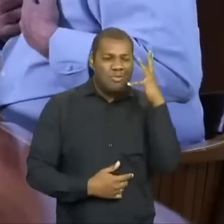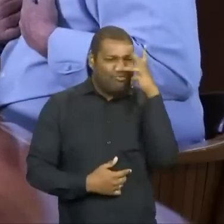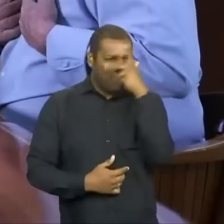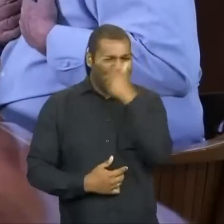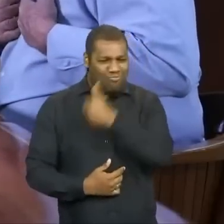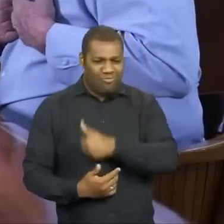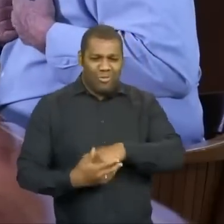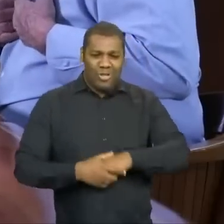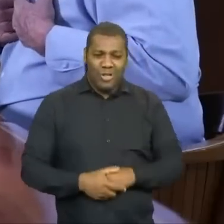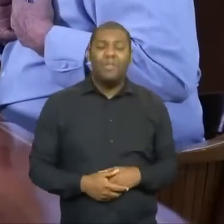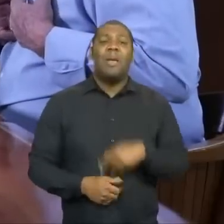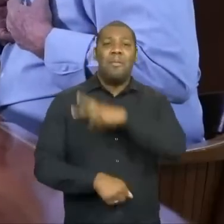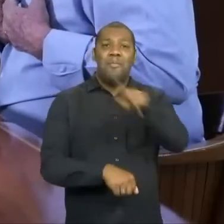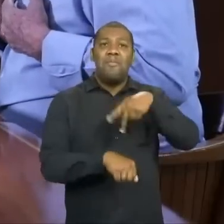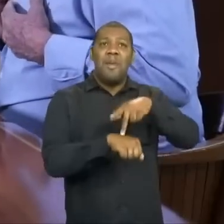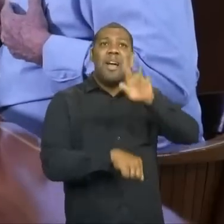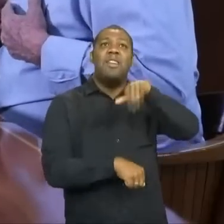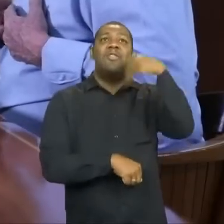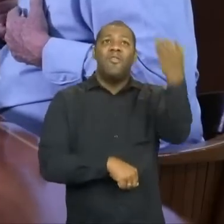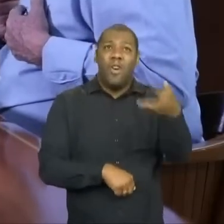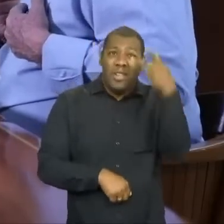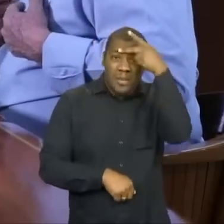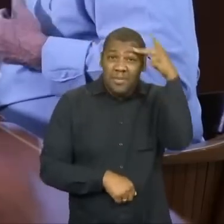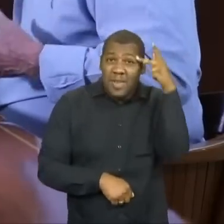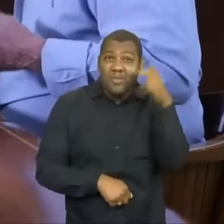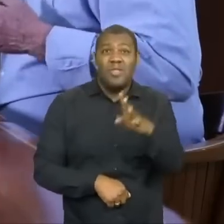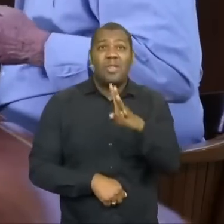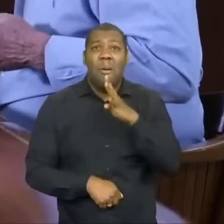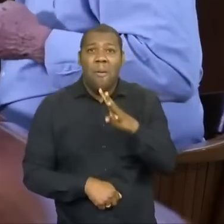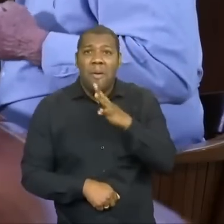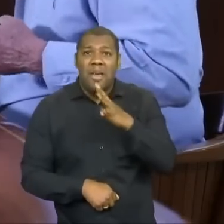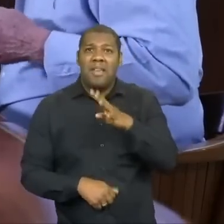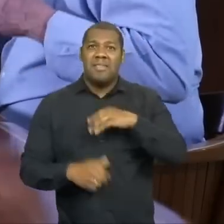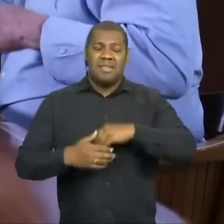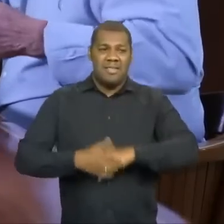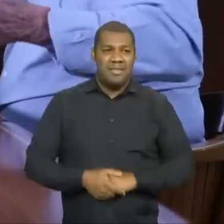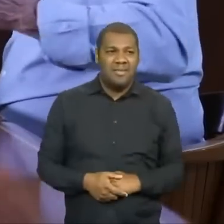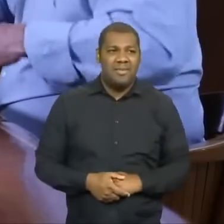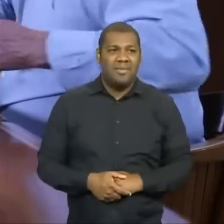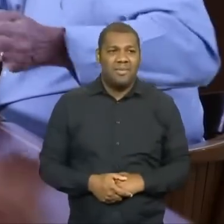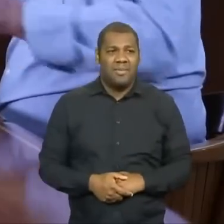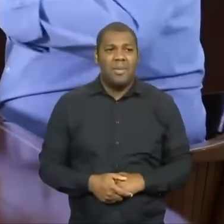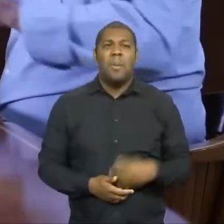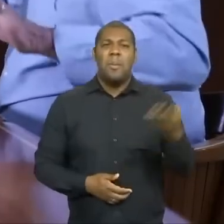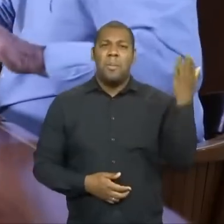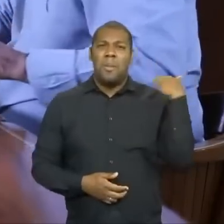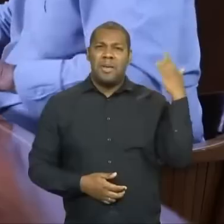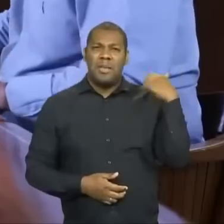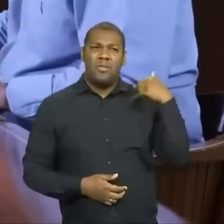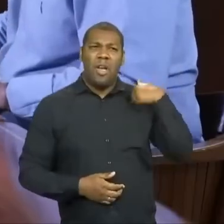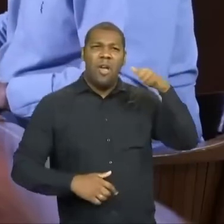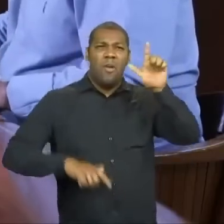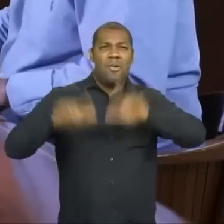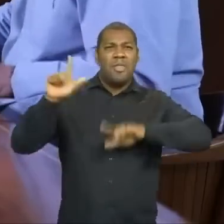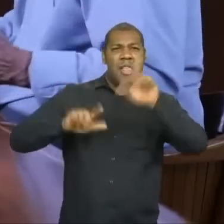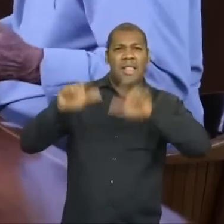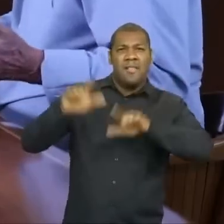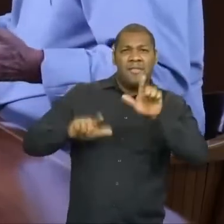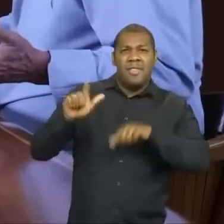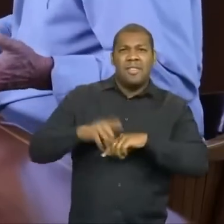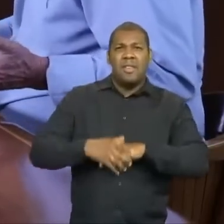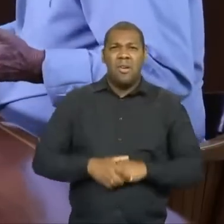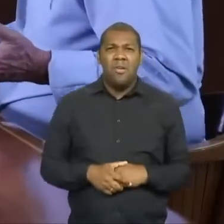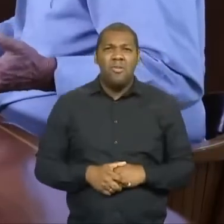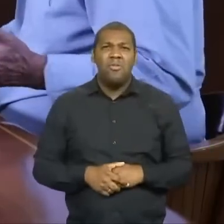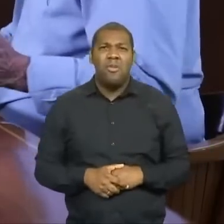vez, estava em Joanesburgo e estava assistindo um canal de televisão do Brasil, não vou dizer qual. E estava passando